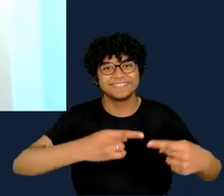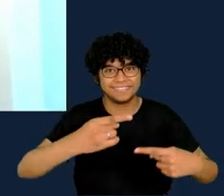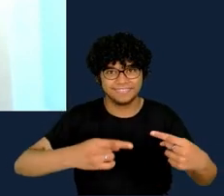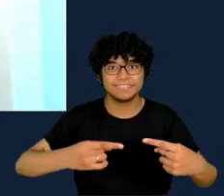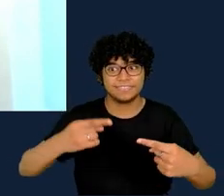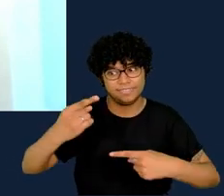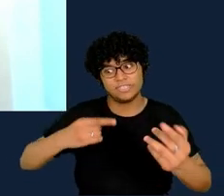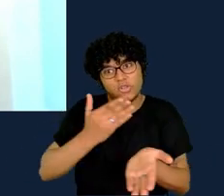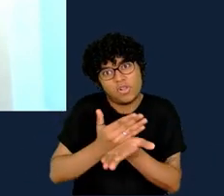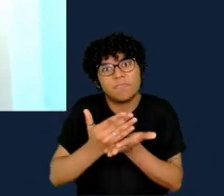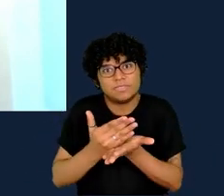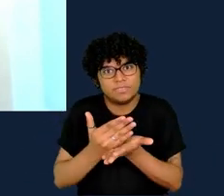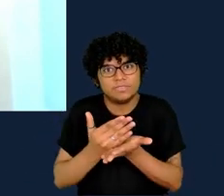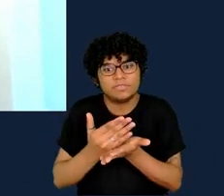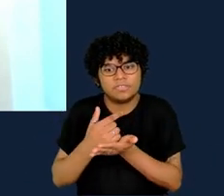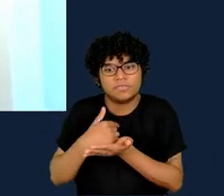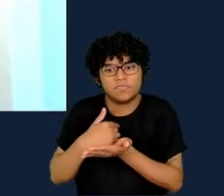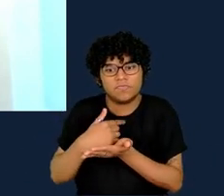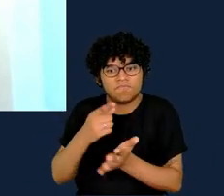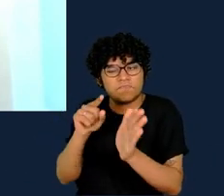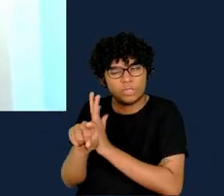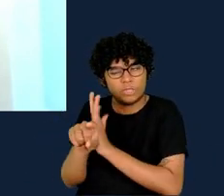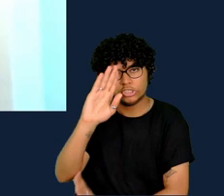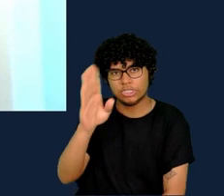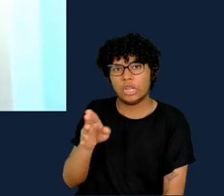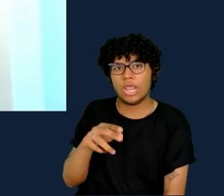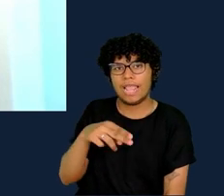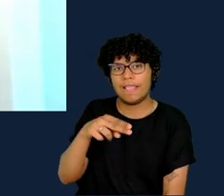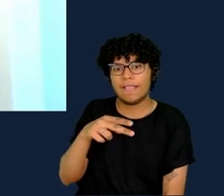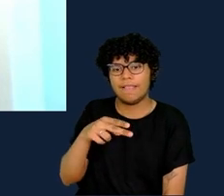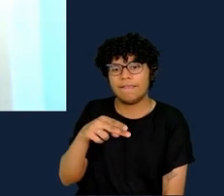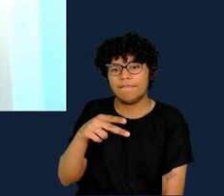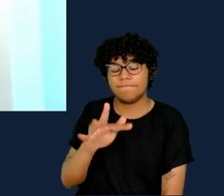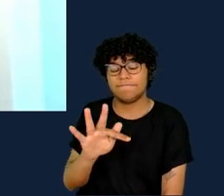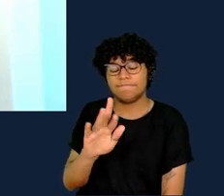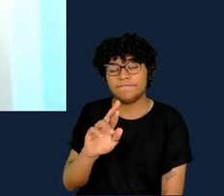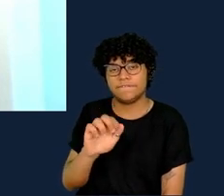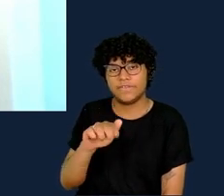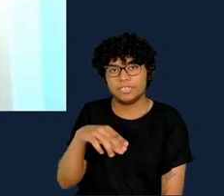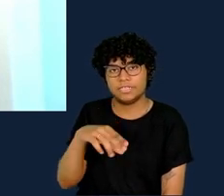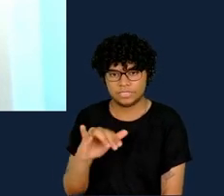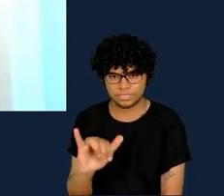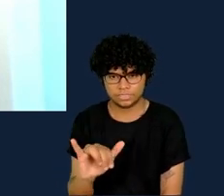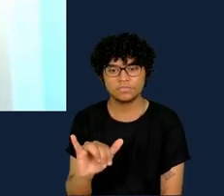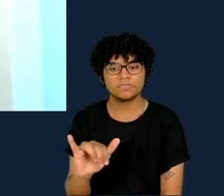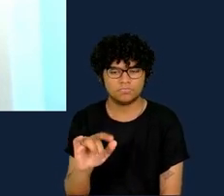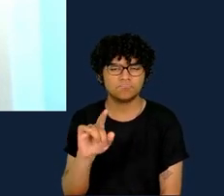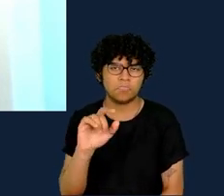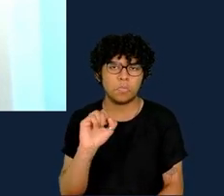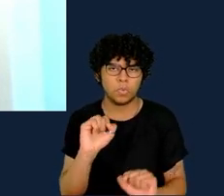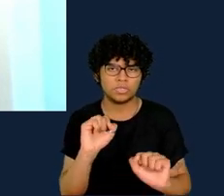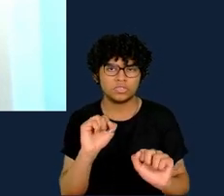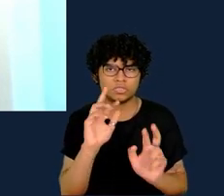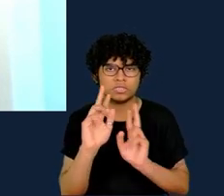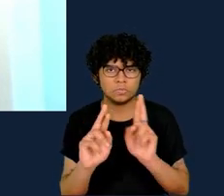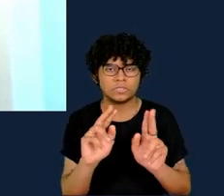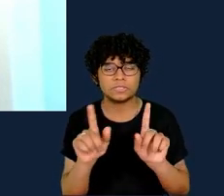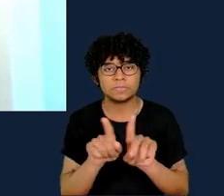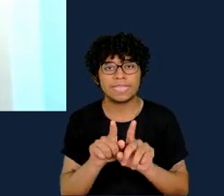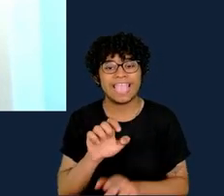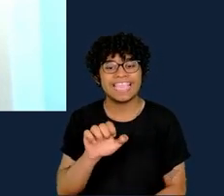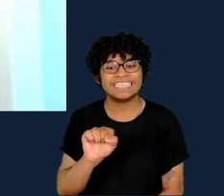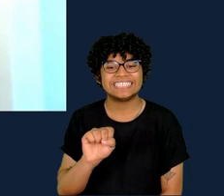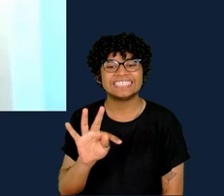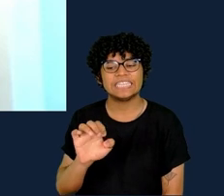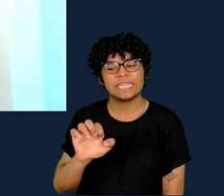Vou endereçar a Franci e depois vocês podem comentar também. A pergunta da Esther Oliveira, ela